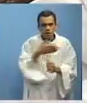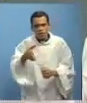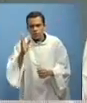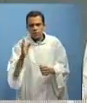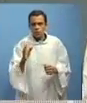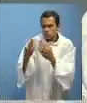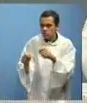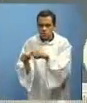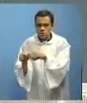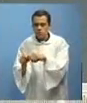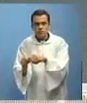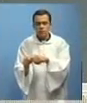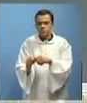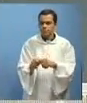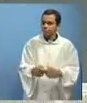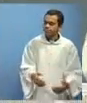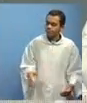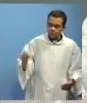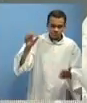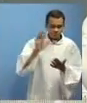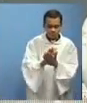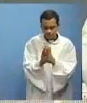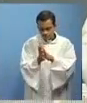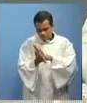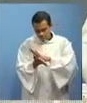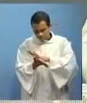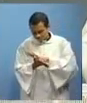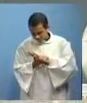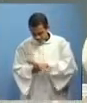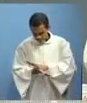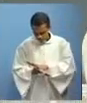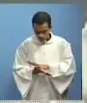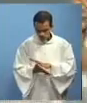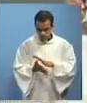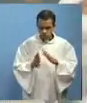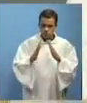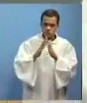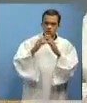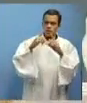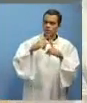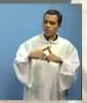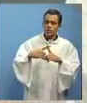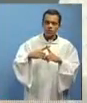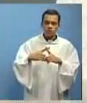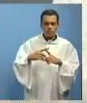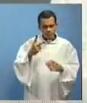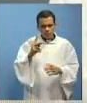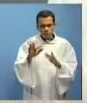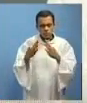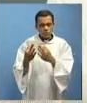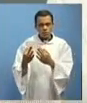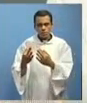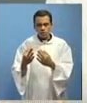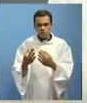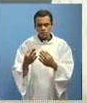família mata a igreja doméstica que tipo de igreja a sua família